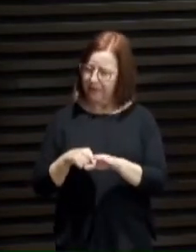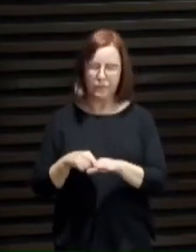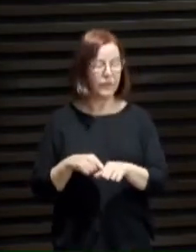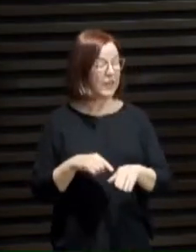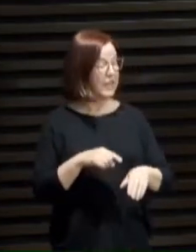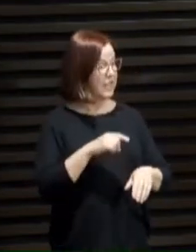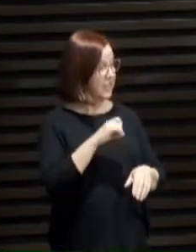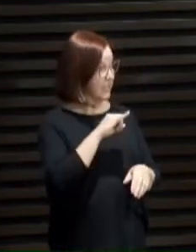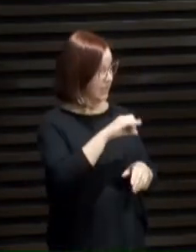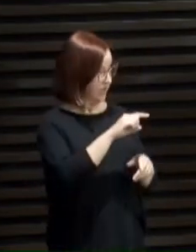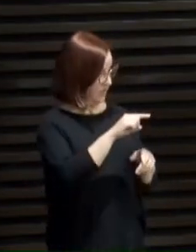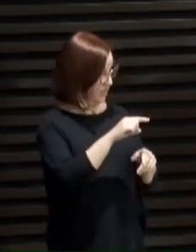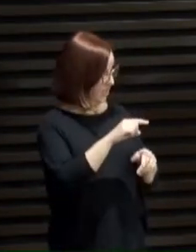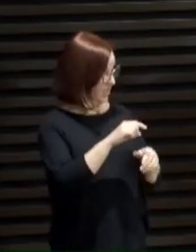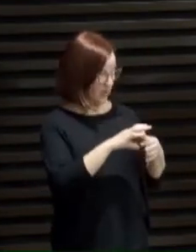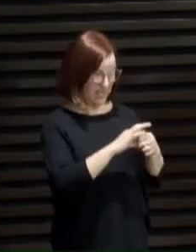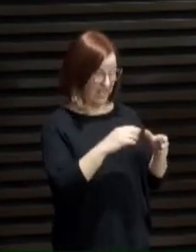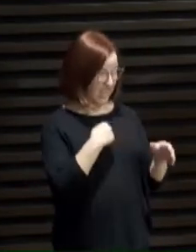mandar você para o inferno.